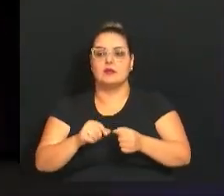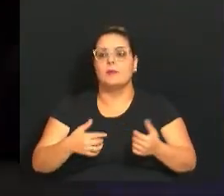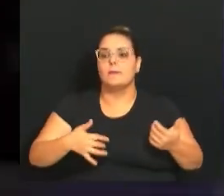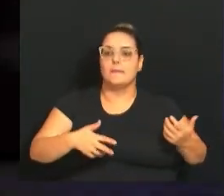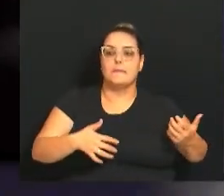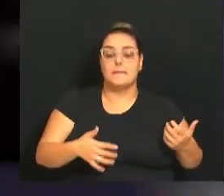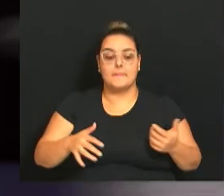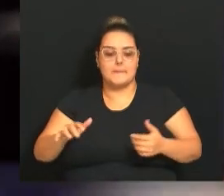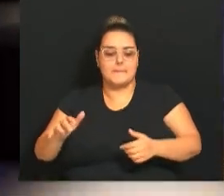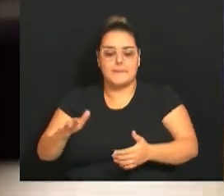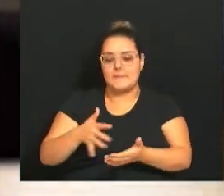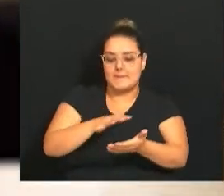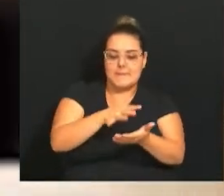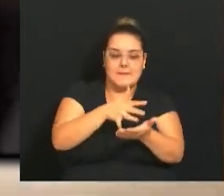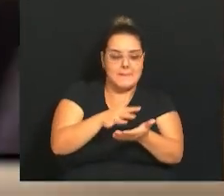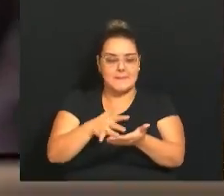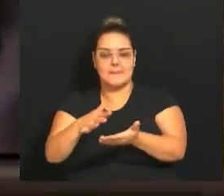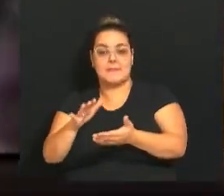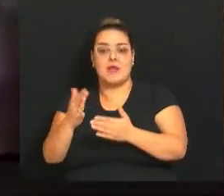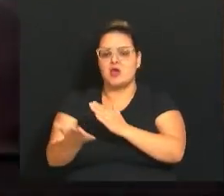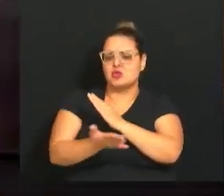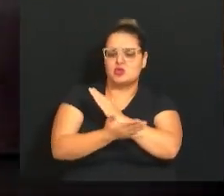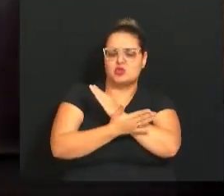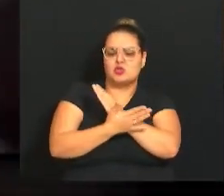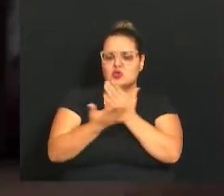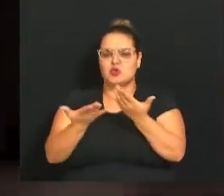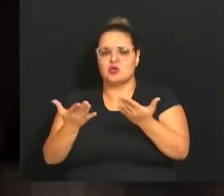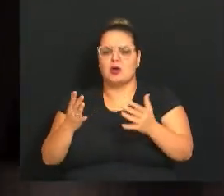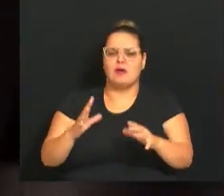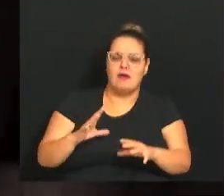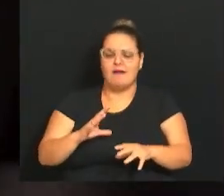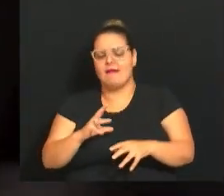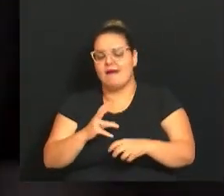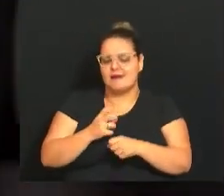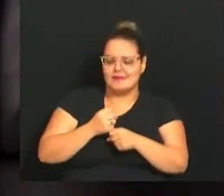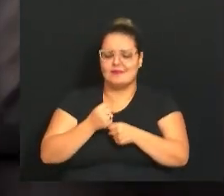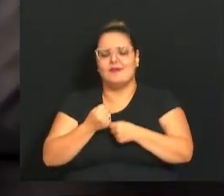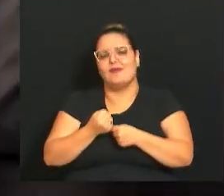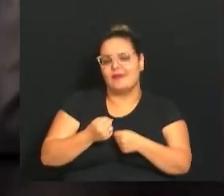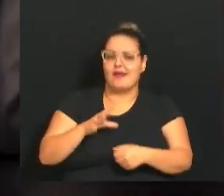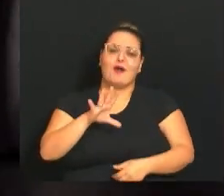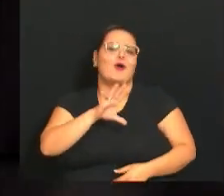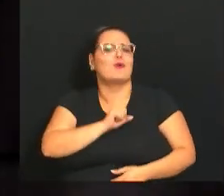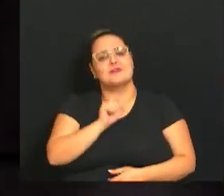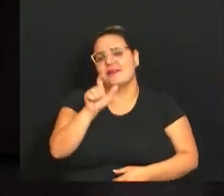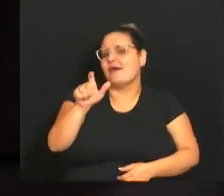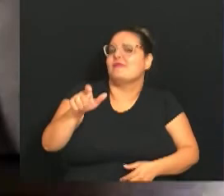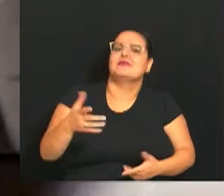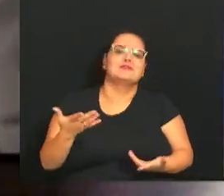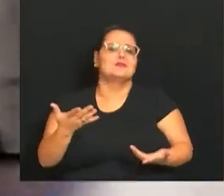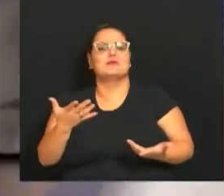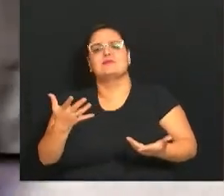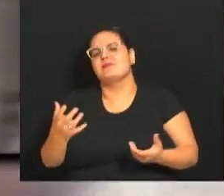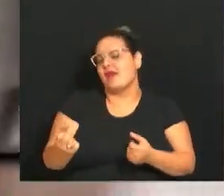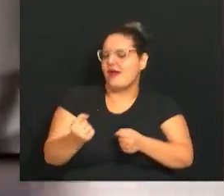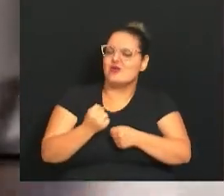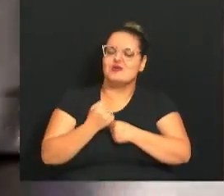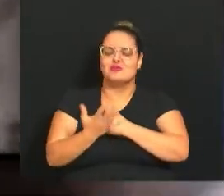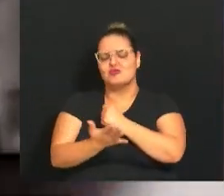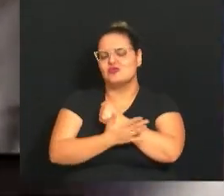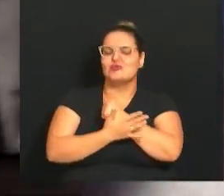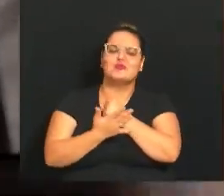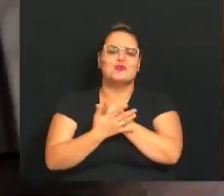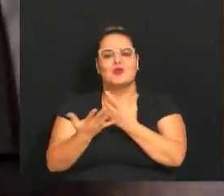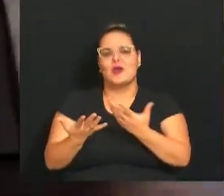a segurar, essa barra quer gostar de você, então me ajude a segurar, essa barra quer gostar